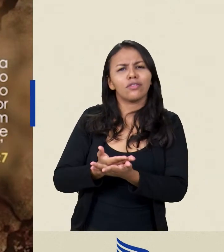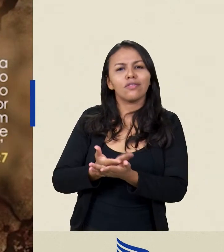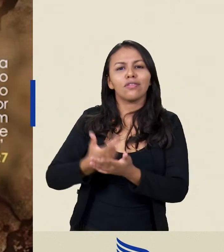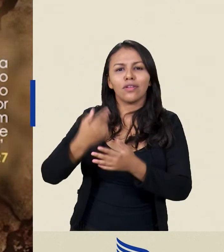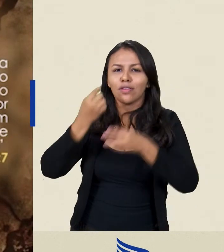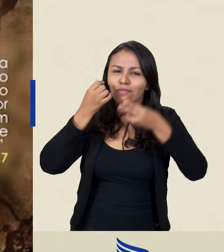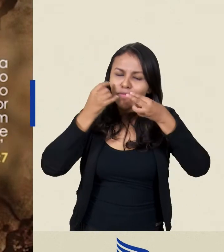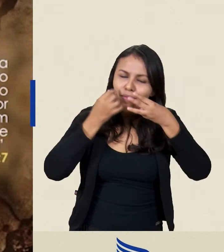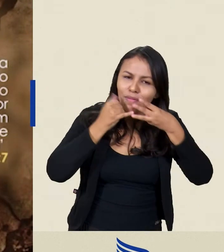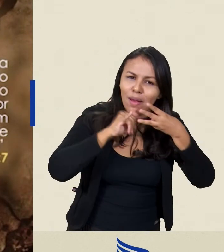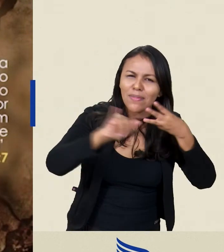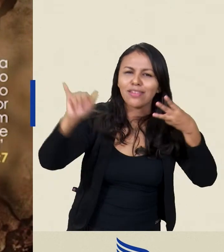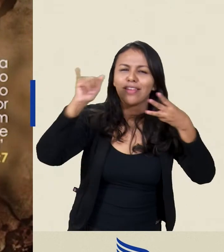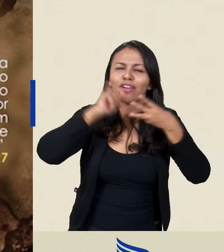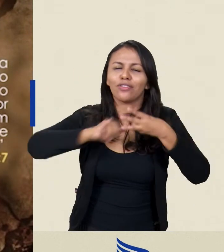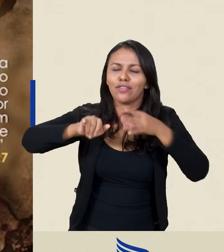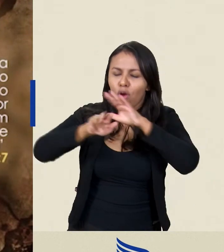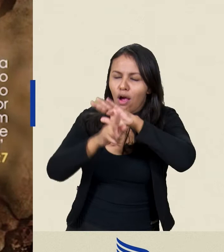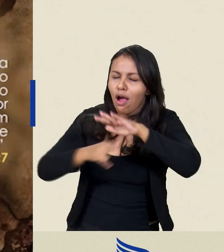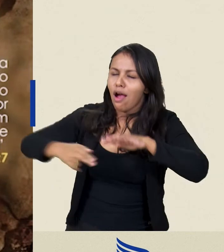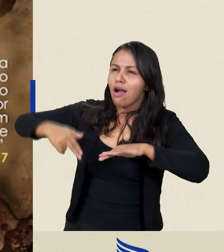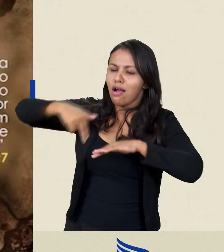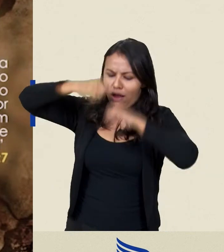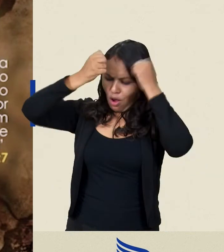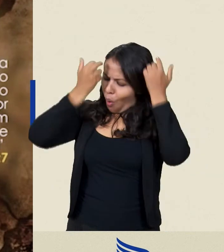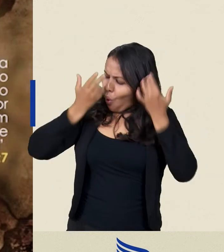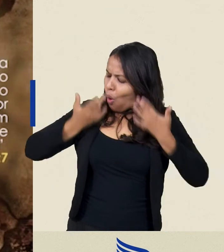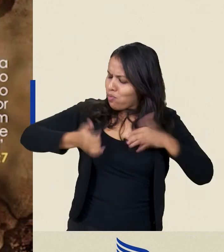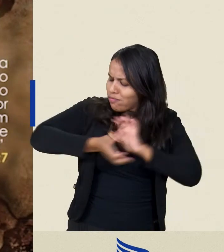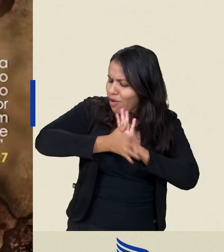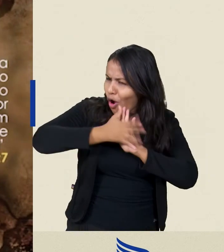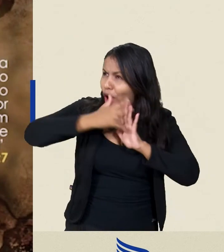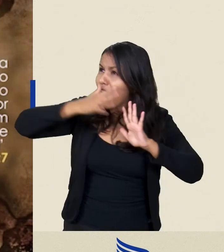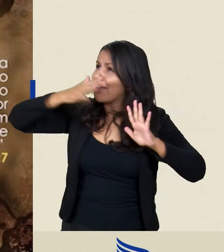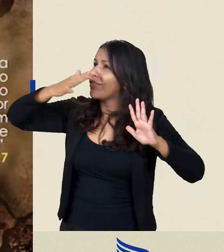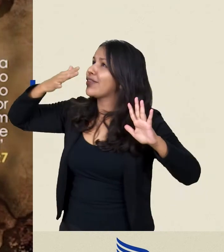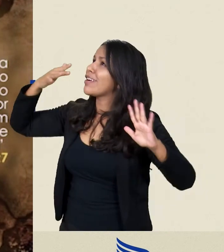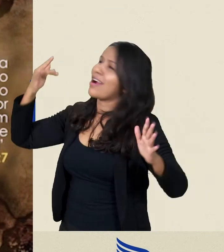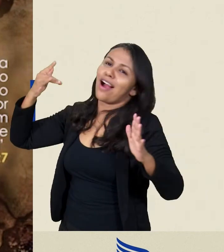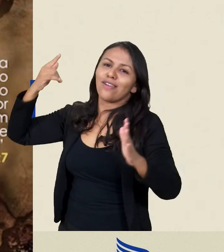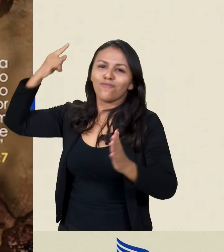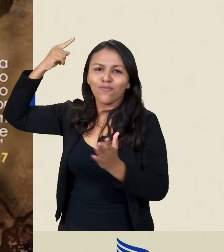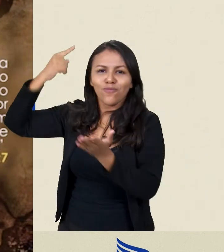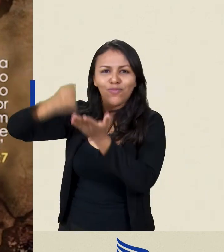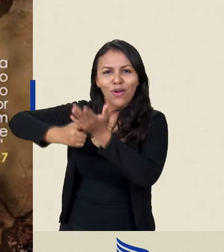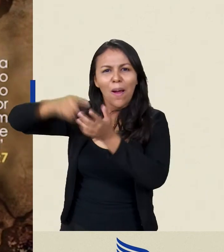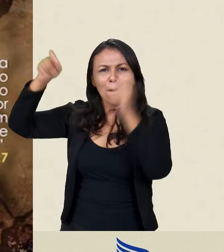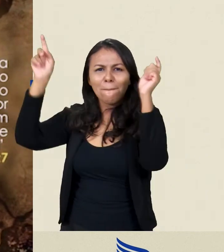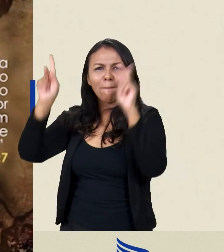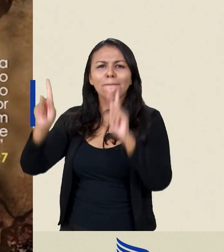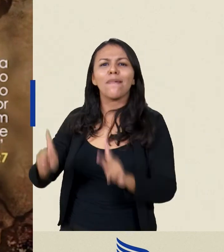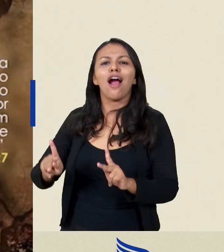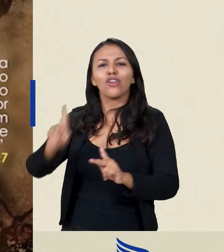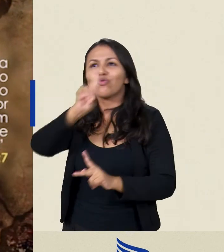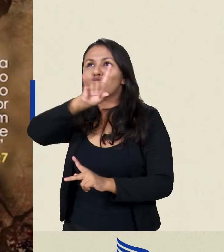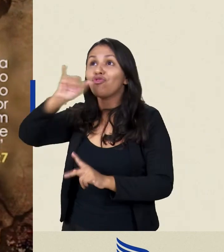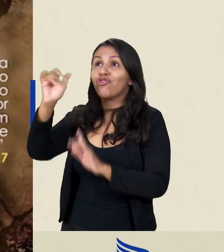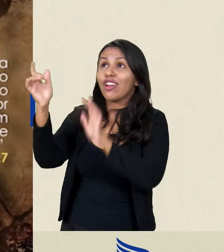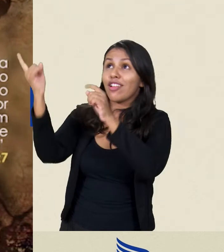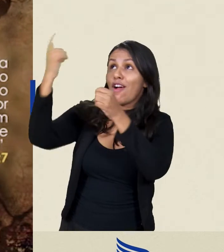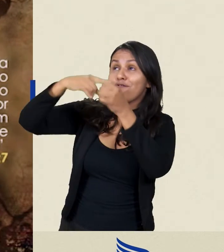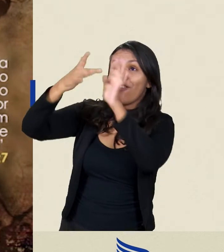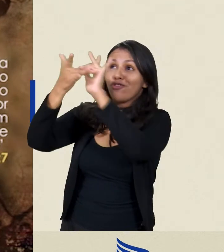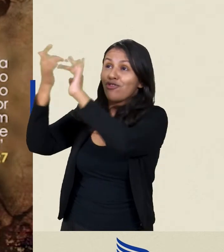túmulo glorificados para ouvirem o concerto de paz, estabelecido por Deus com os que guardaram a sua